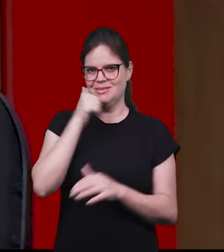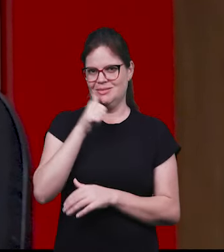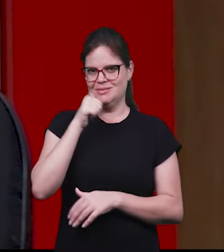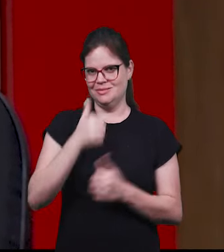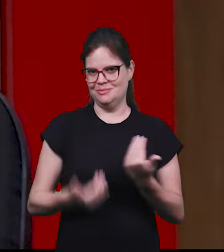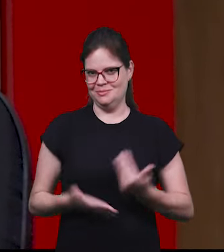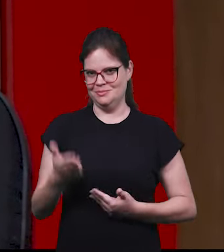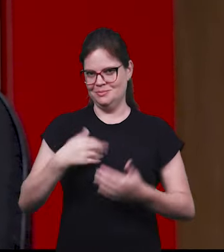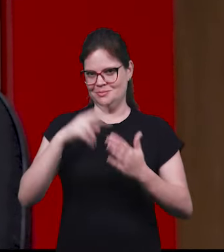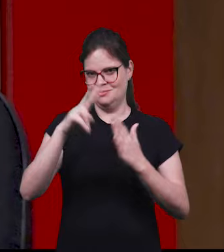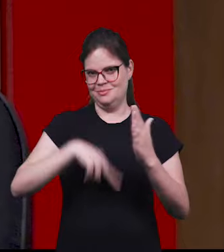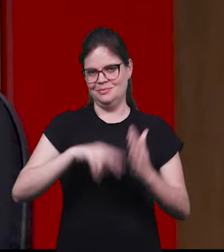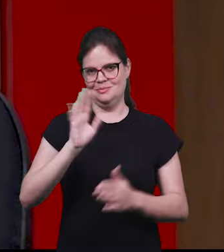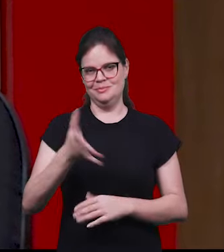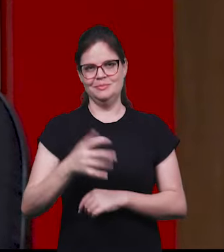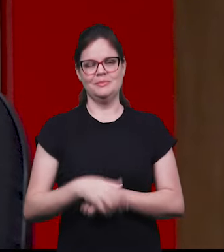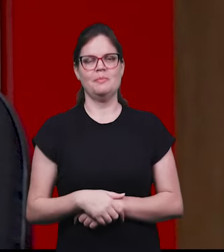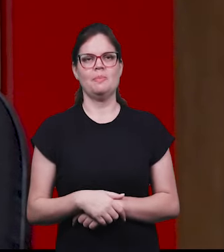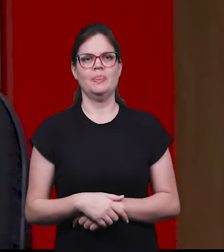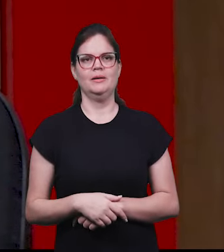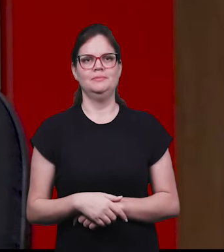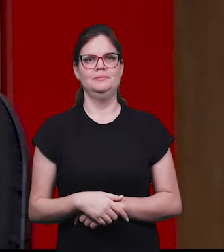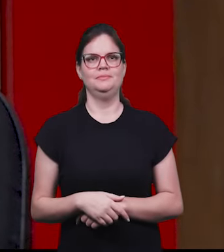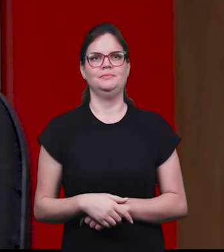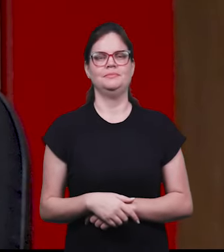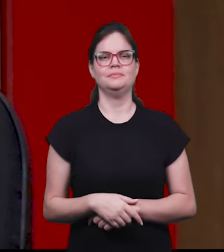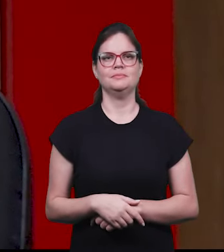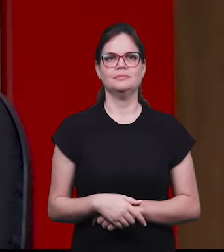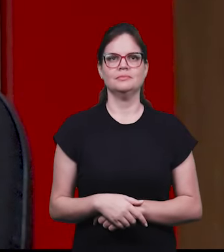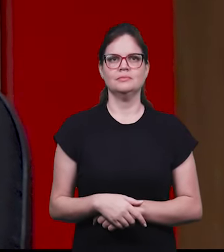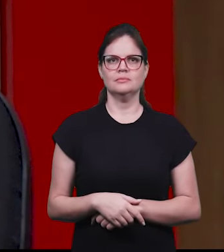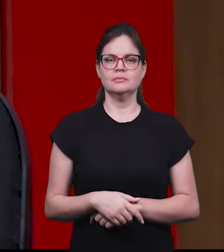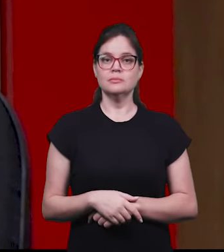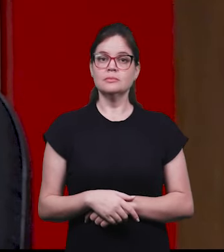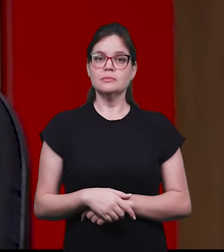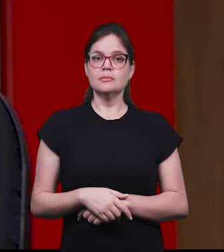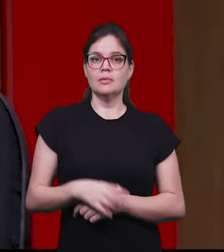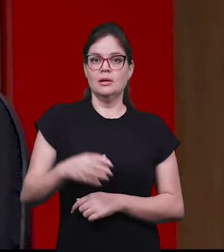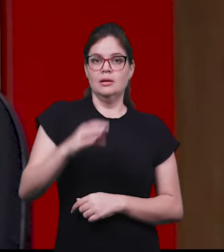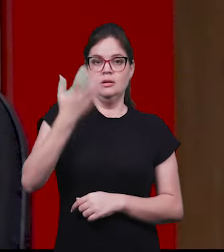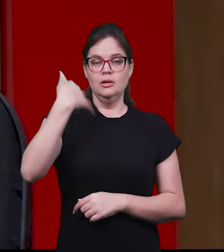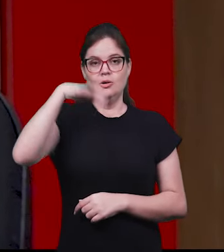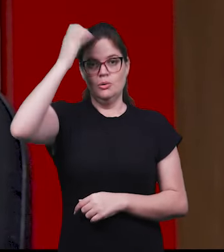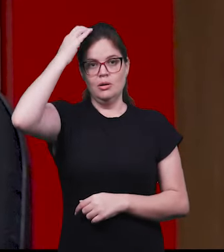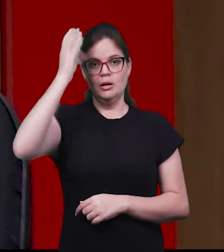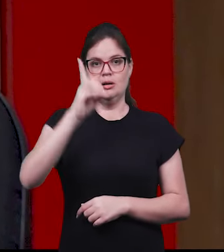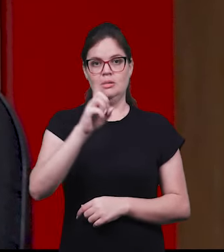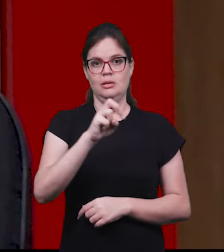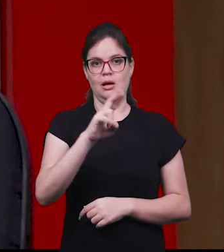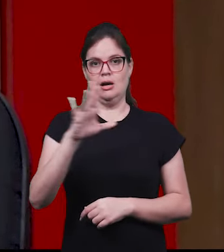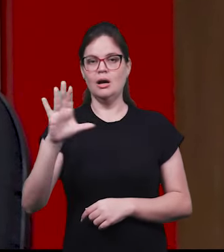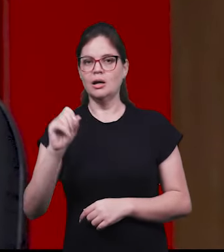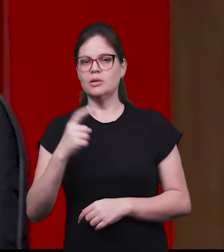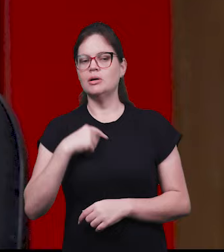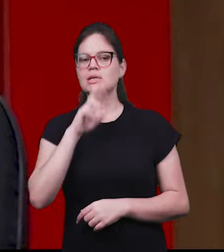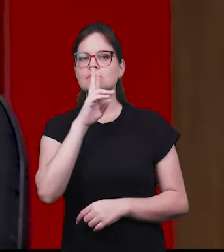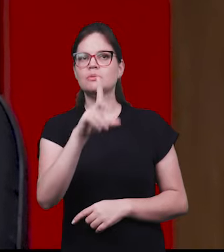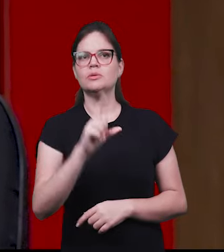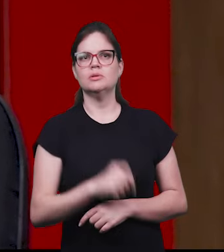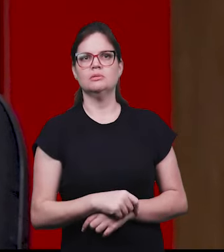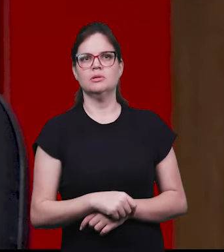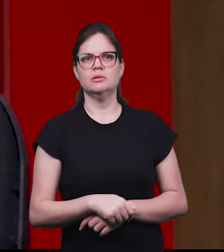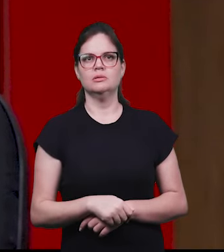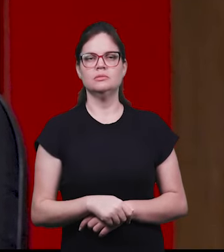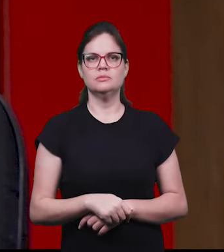Jurama leu ainda há pouco. E aí a resposta de Dario foi a seguinte, ó, olhem lá